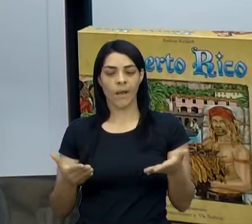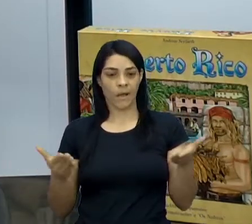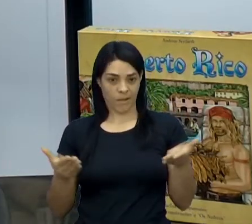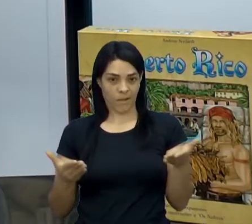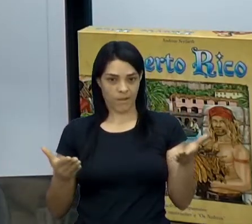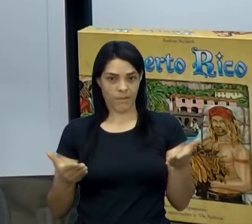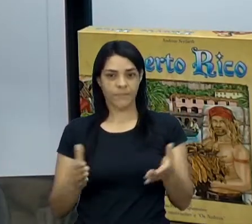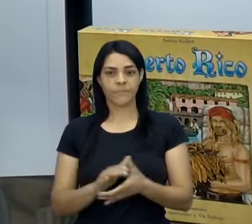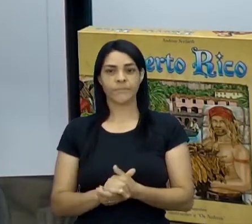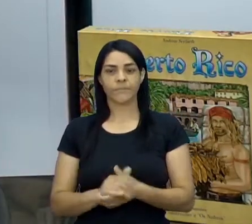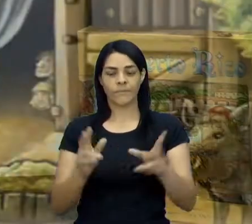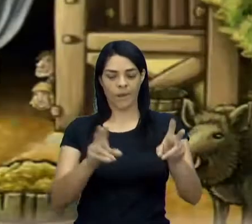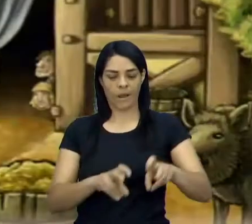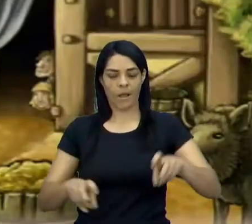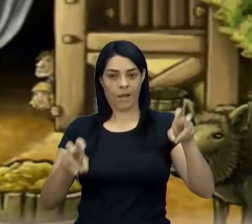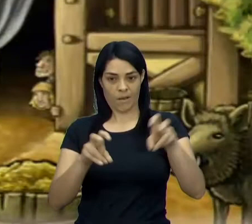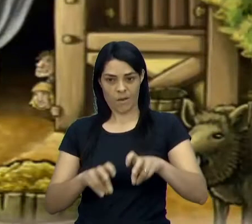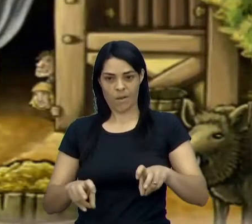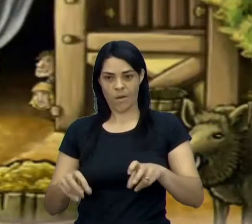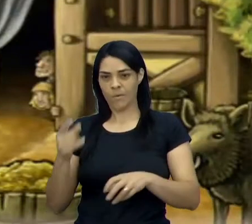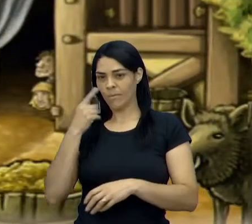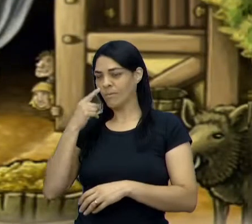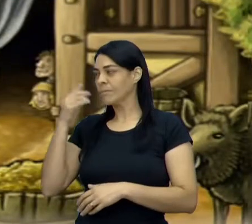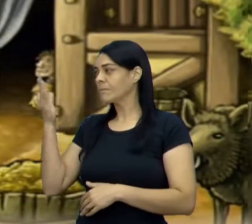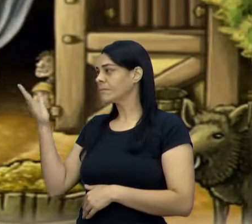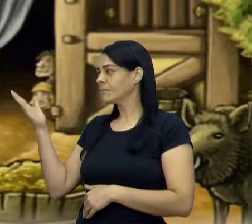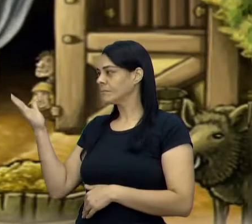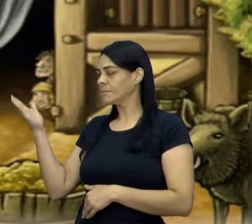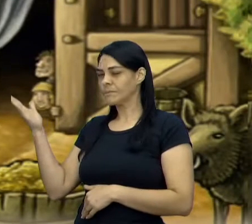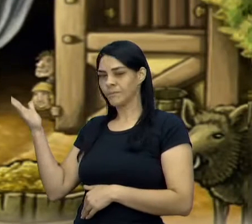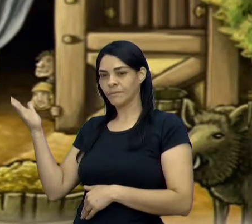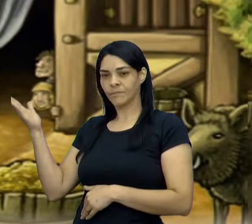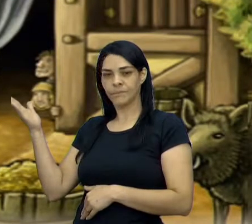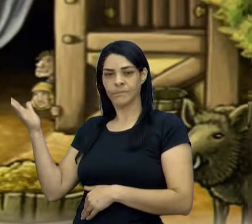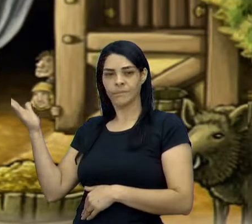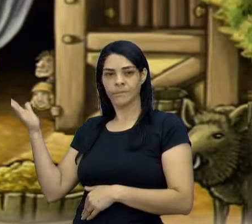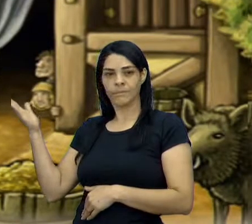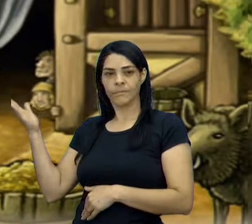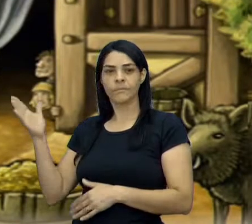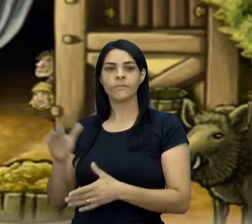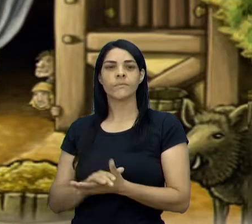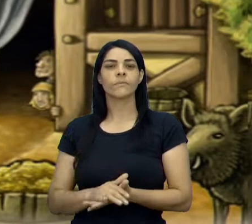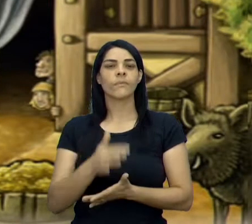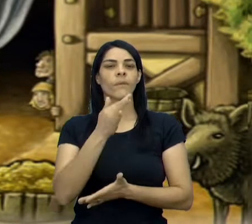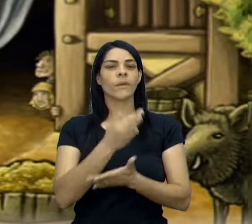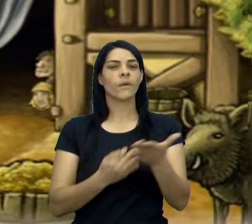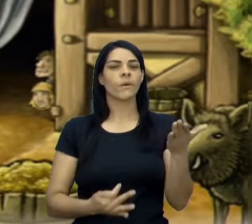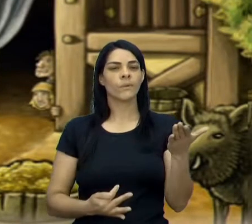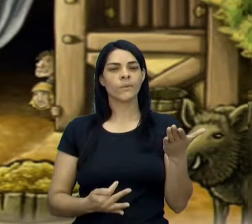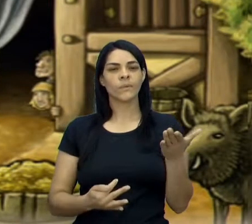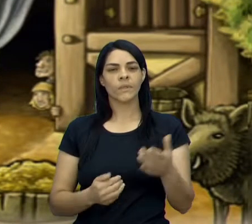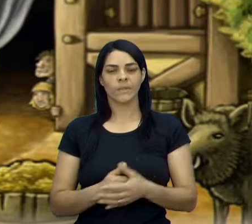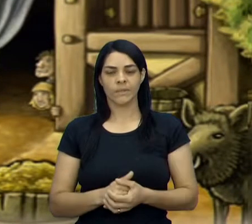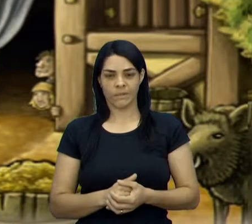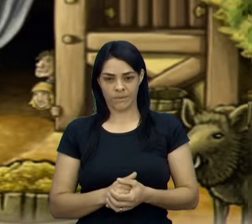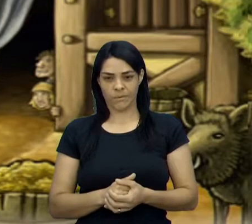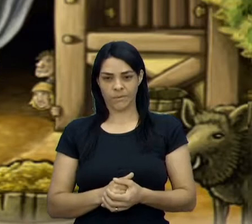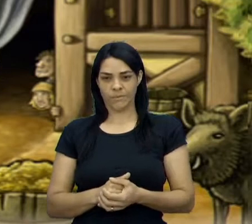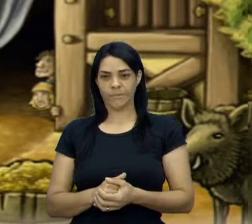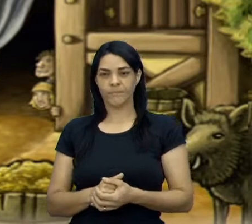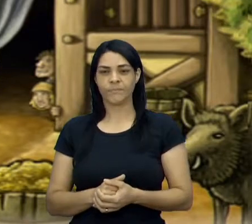o Agrícola. O Agrícola eu coloquei na tela justamente o texto de